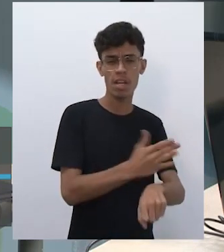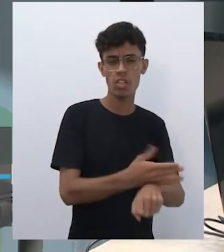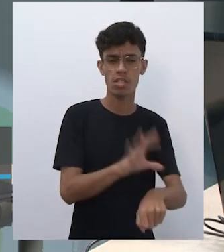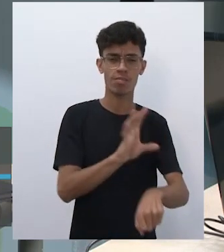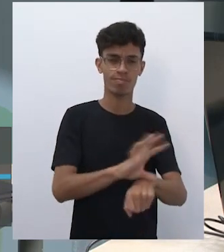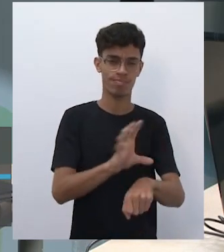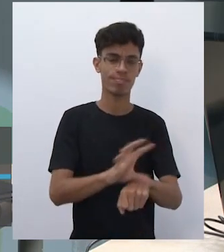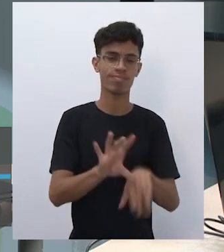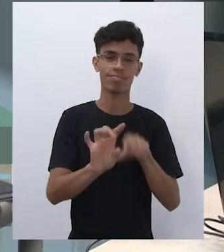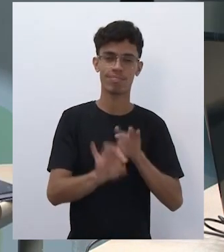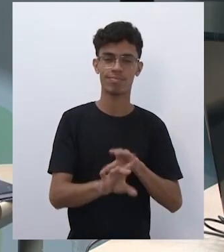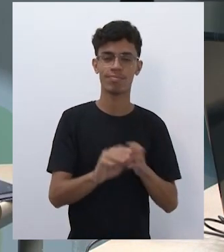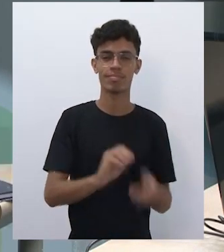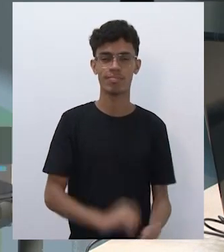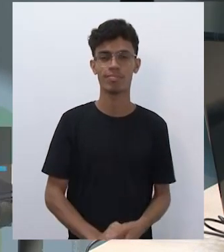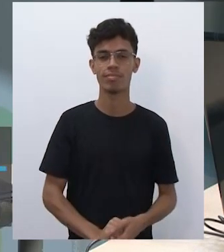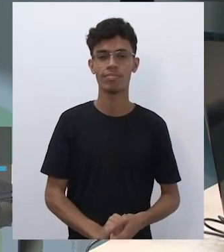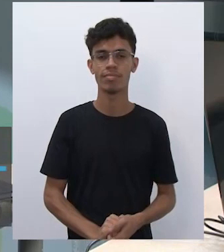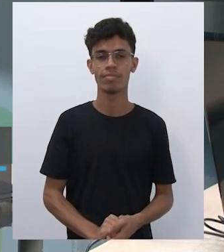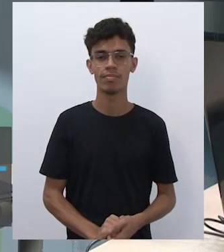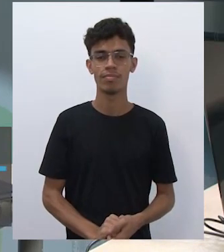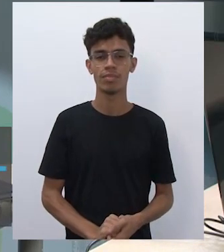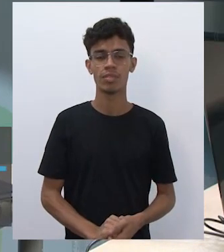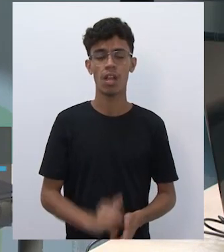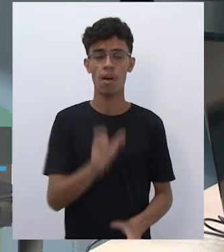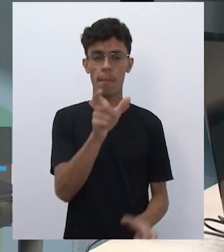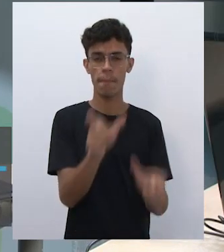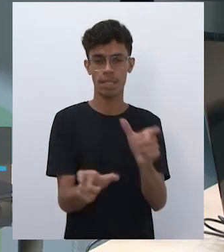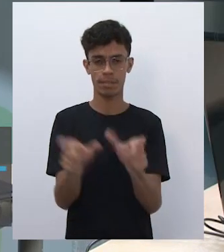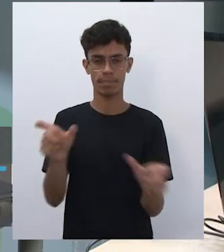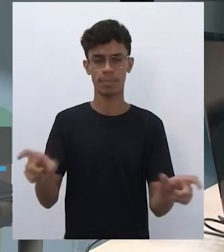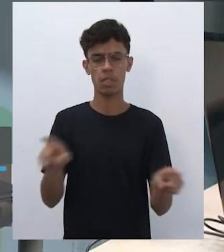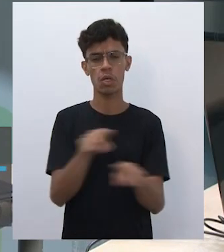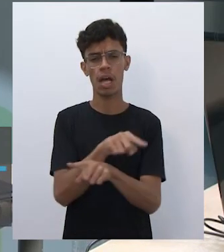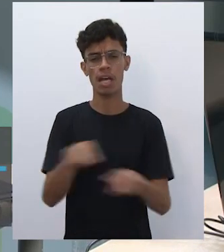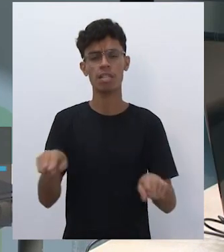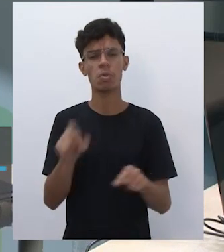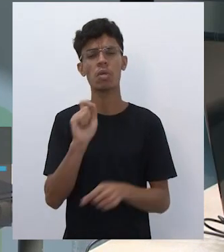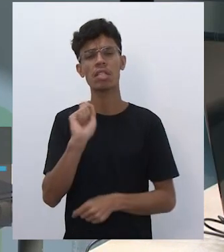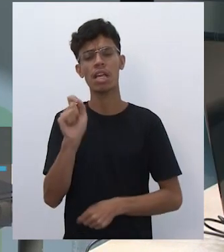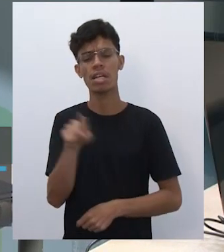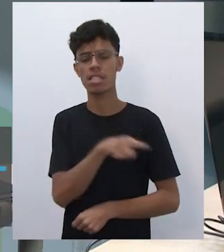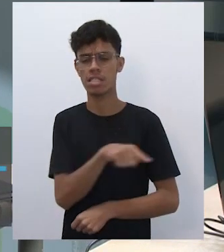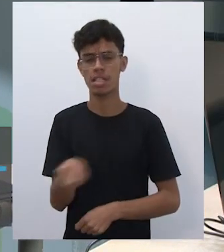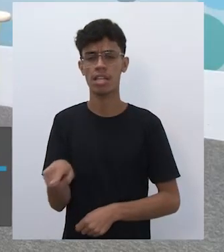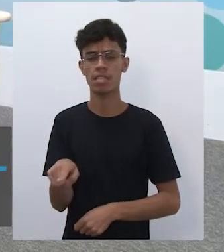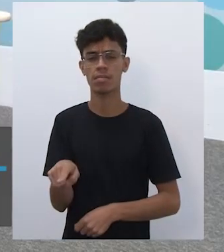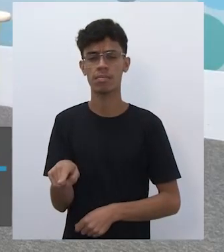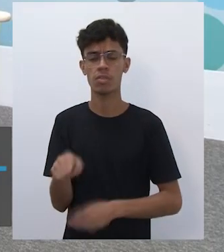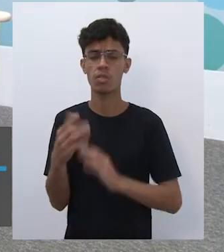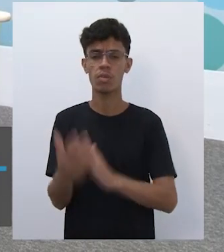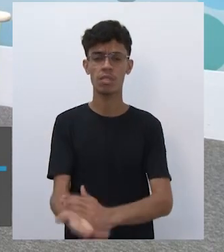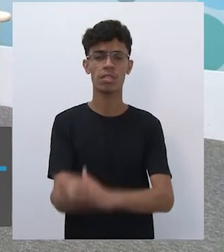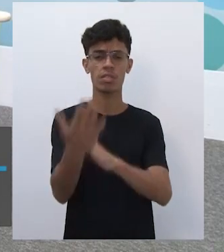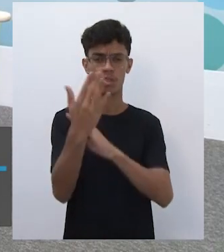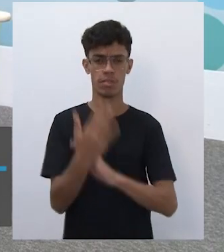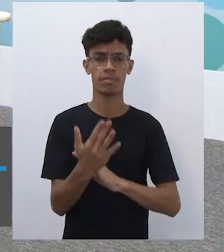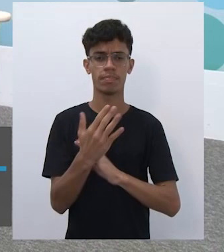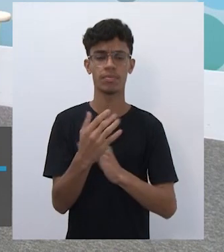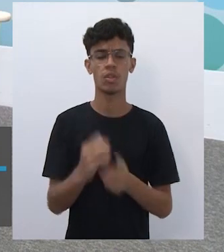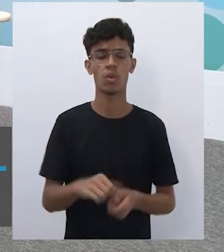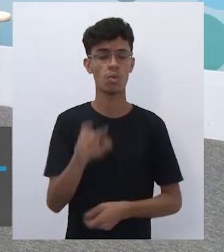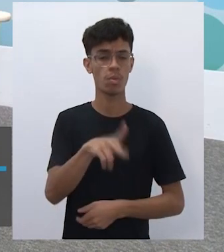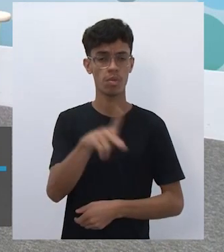capacitação técnica nessa ONG. E aí, pessoas, não é? Quem são as pessoas que vai poder nos ajudar? Né, dos recursos humanos. Isso,